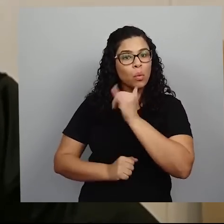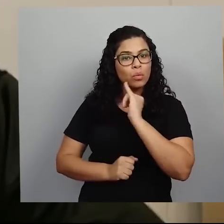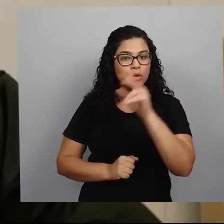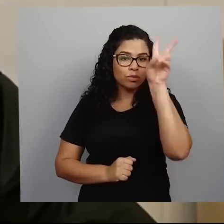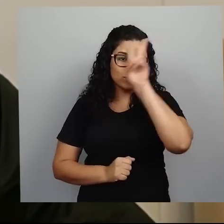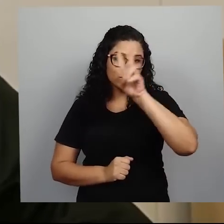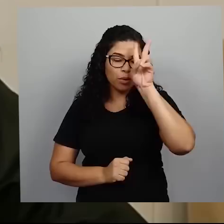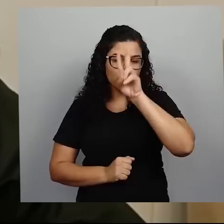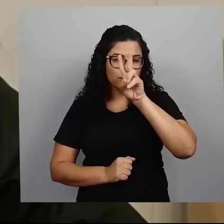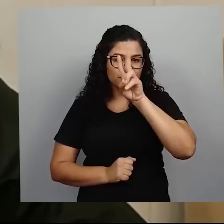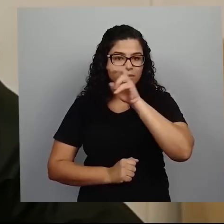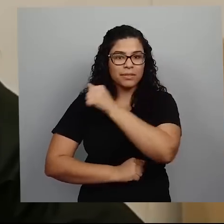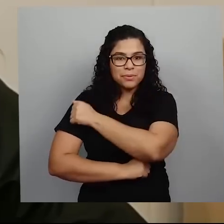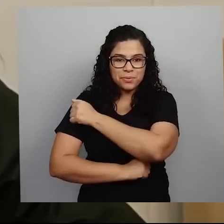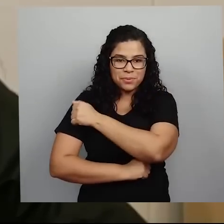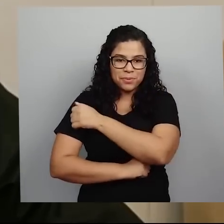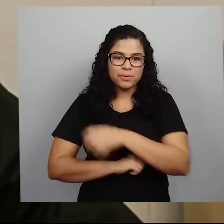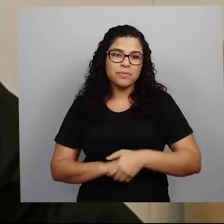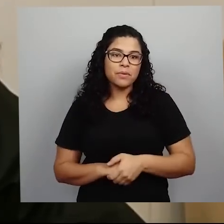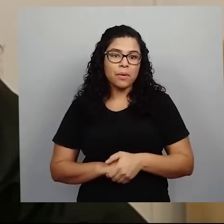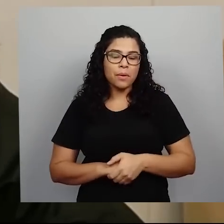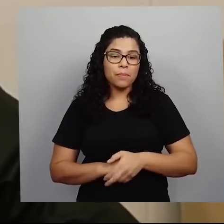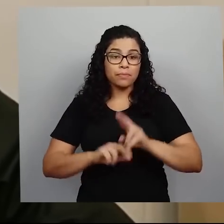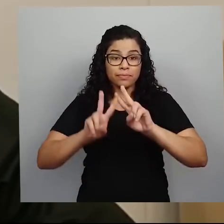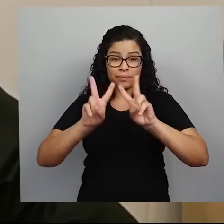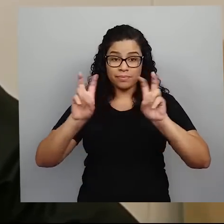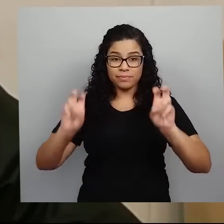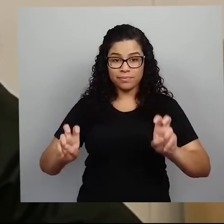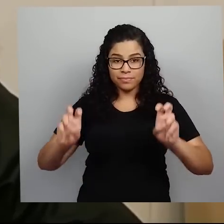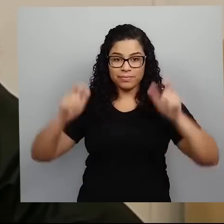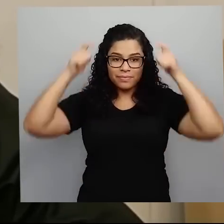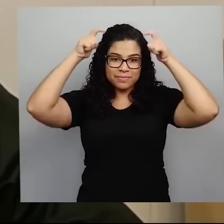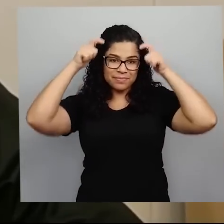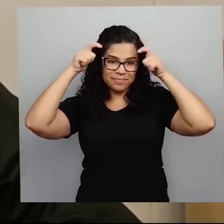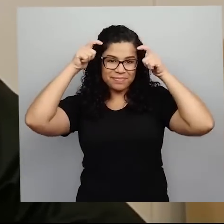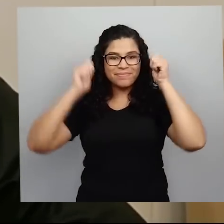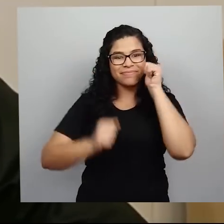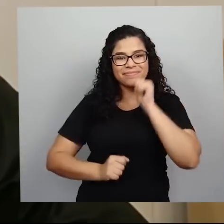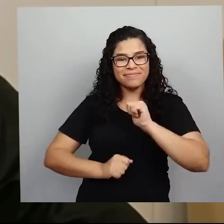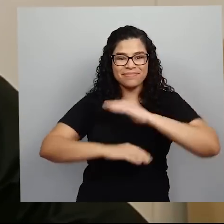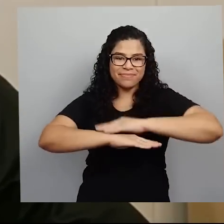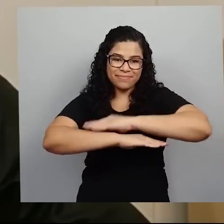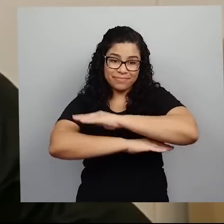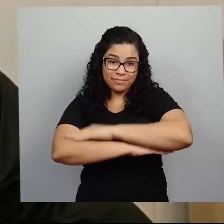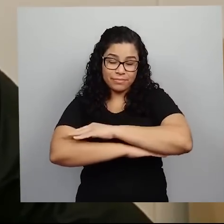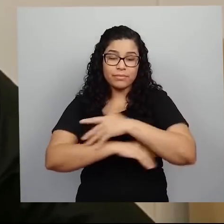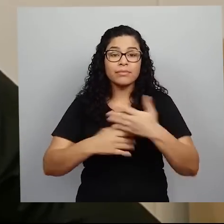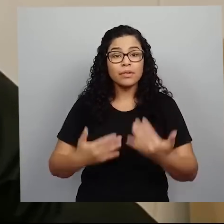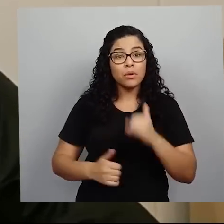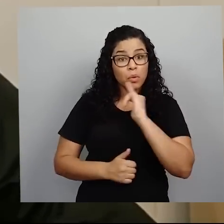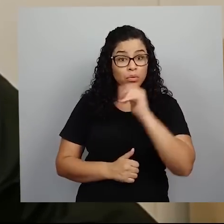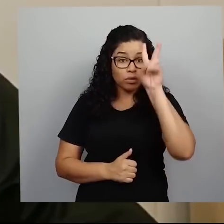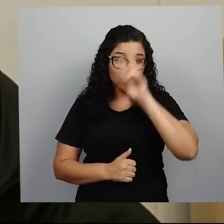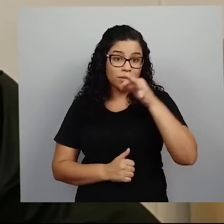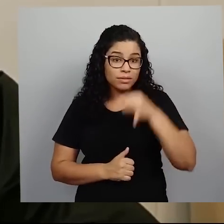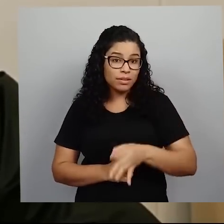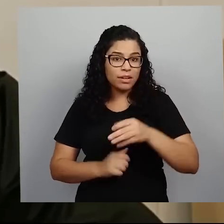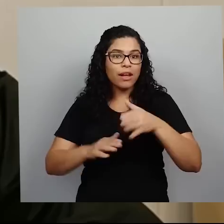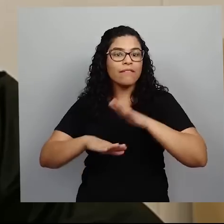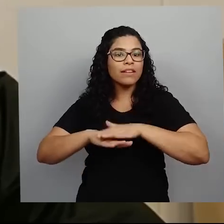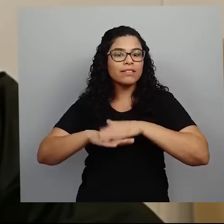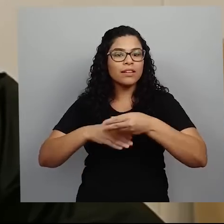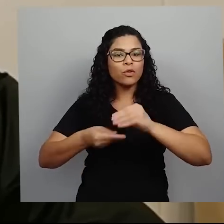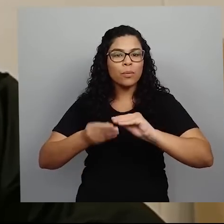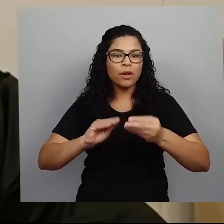e o sapo. Para finalizar essa história, a gente vai fazer um brinquedinho, que é um sapo pula-pula. Eu vou ensinar como é que faz a